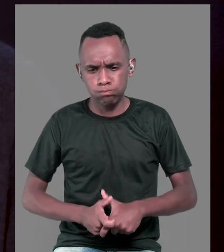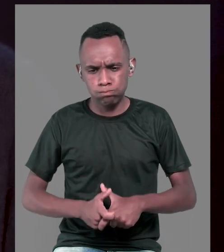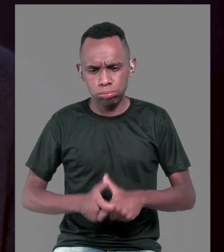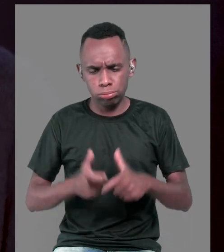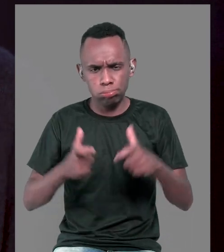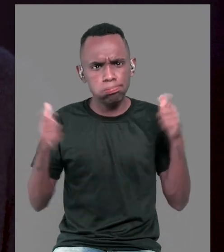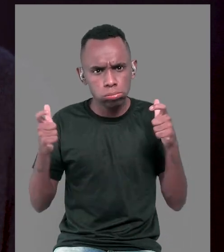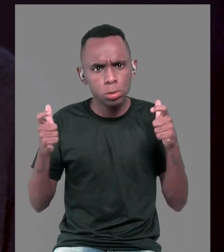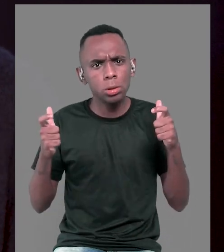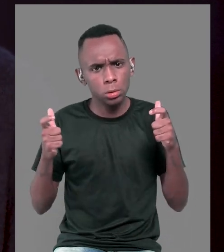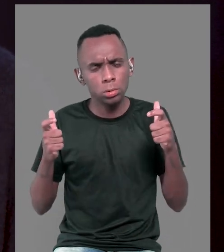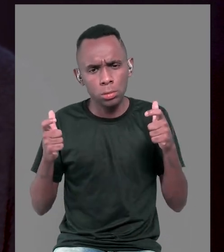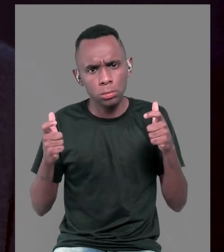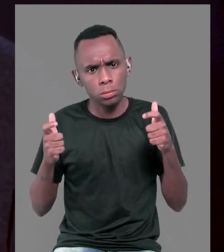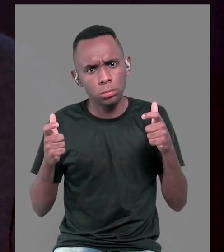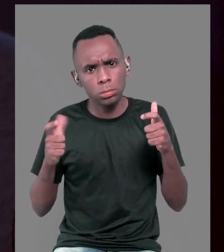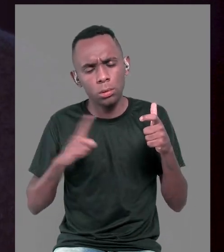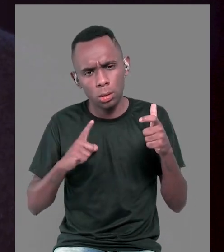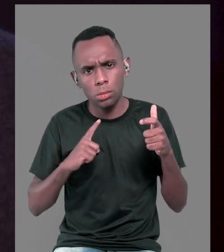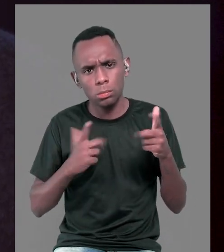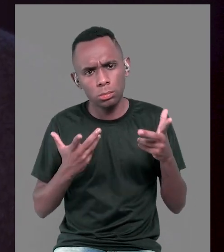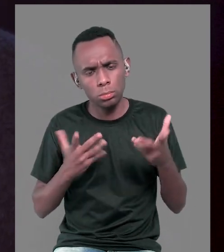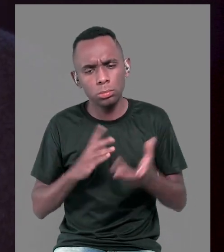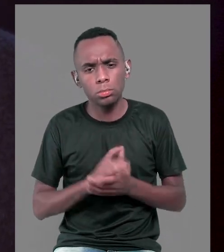voluptuosa, voluntariosa.